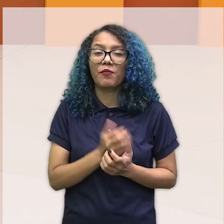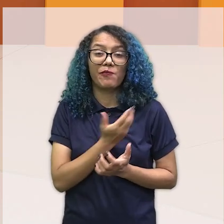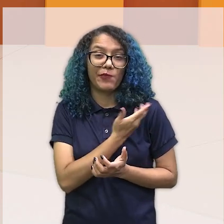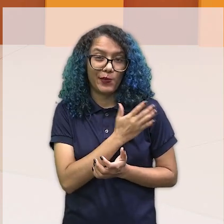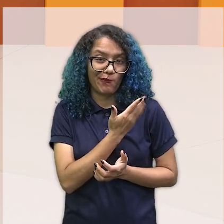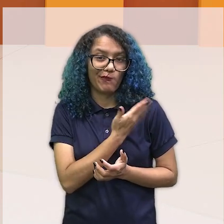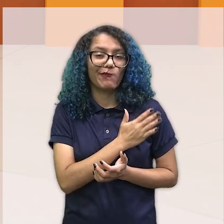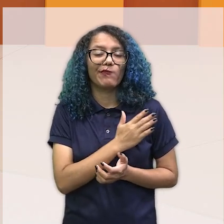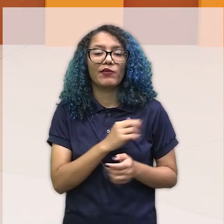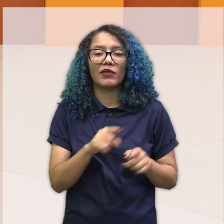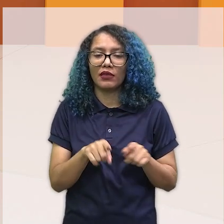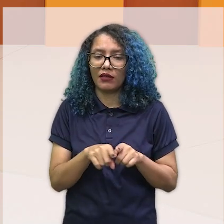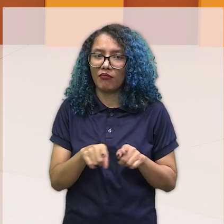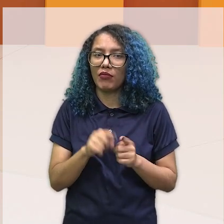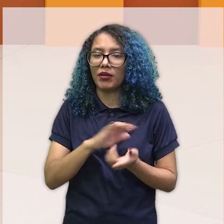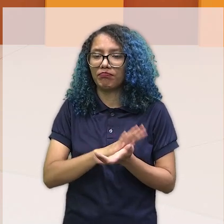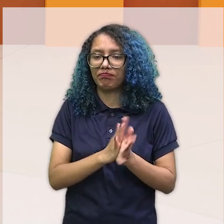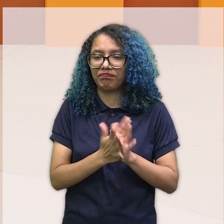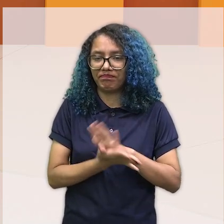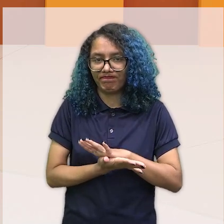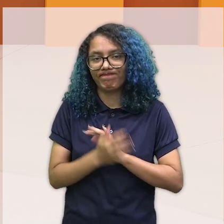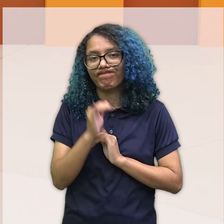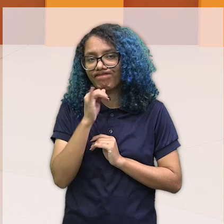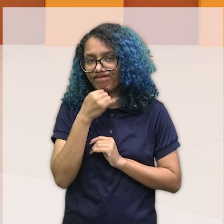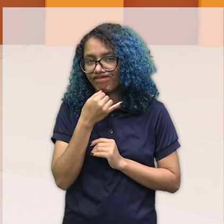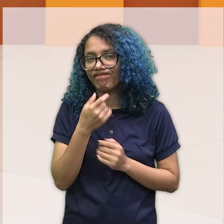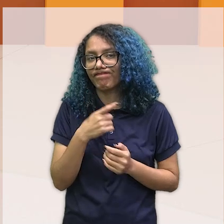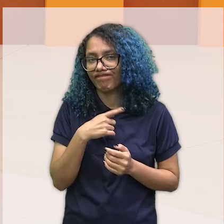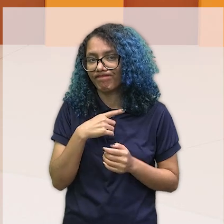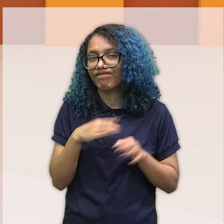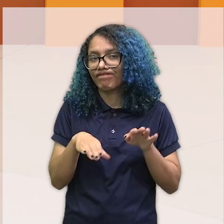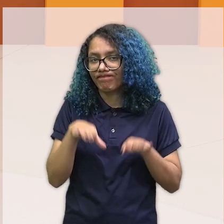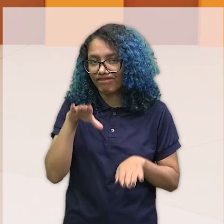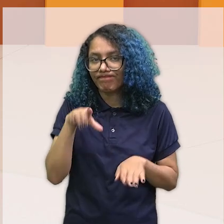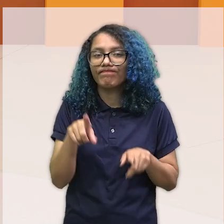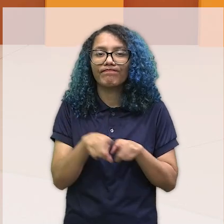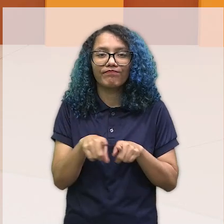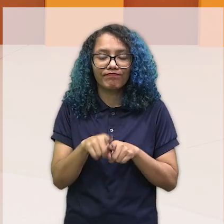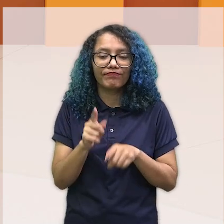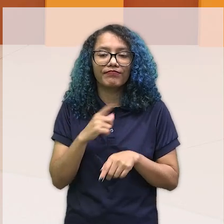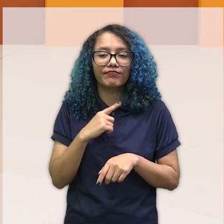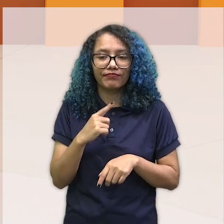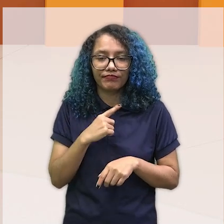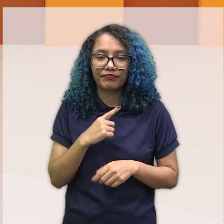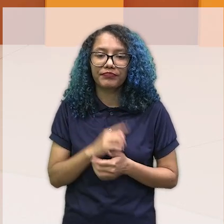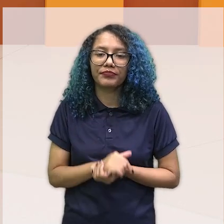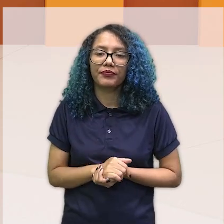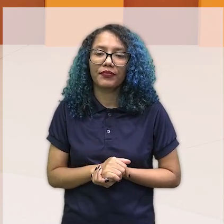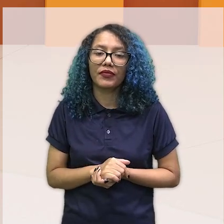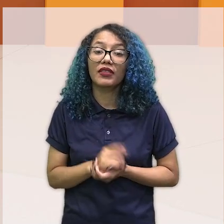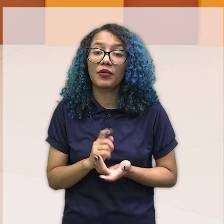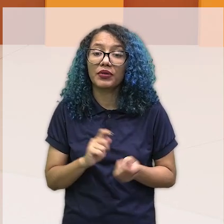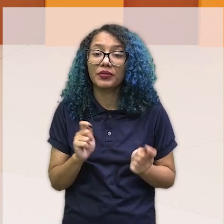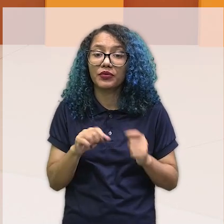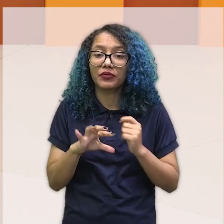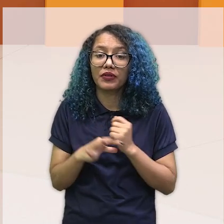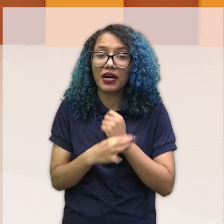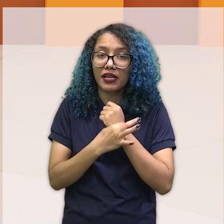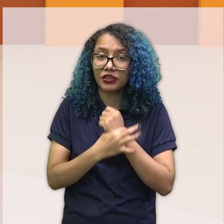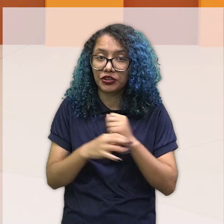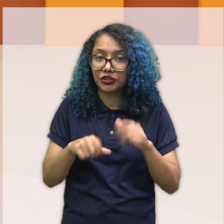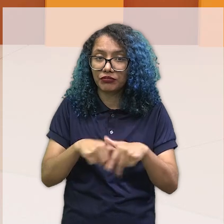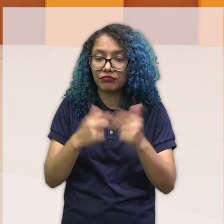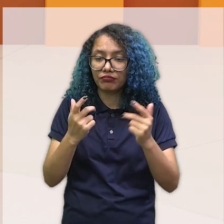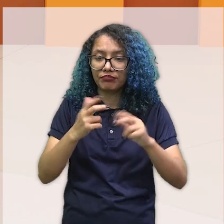preconceitos, discriminação, infelizmente, até mesmo desigualdades, tá? E para garantir